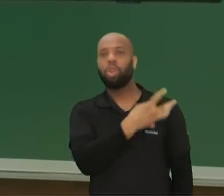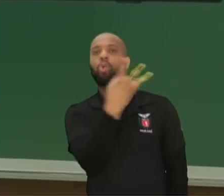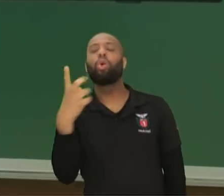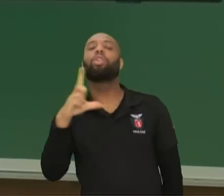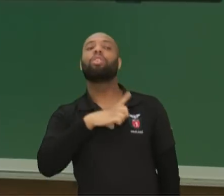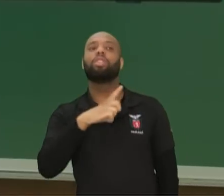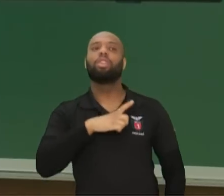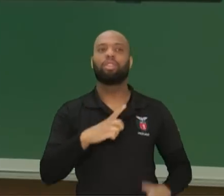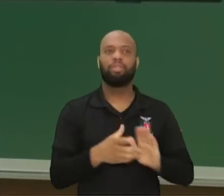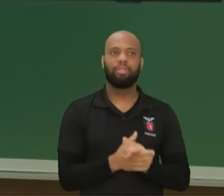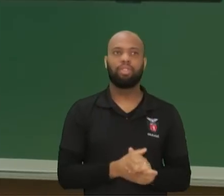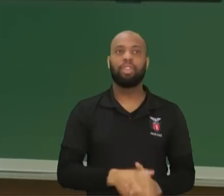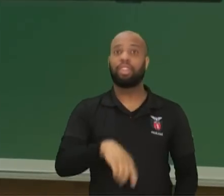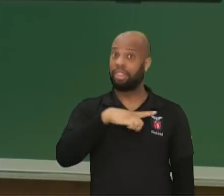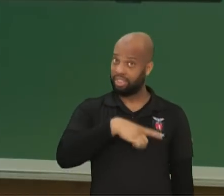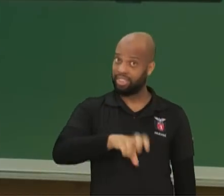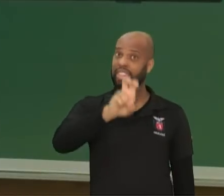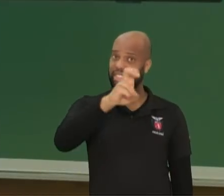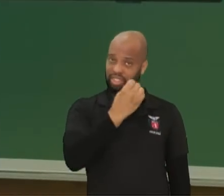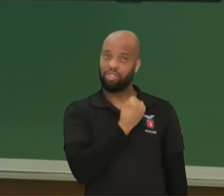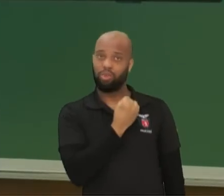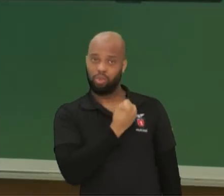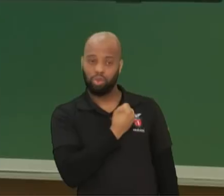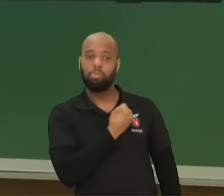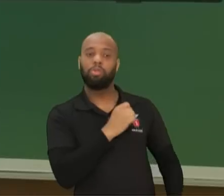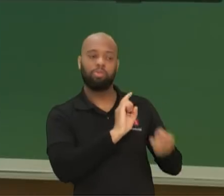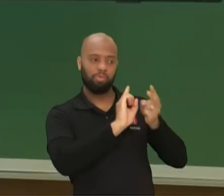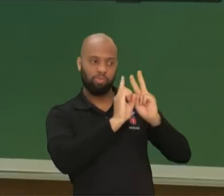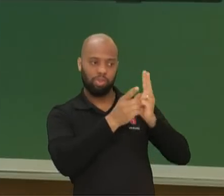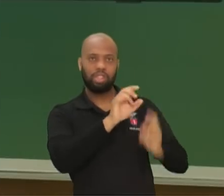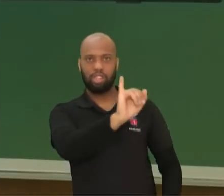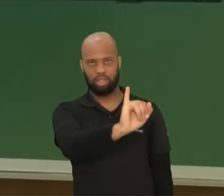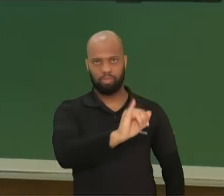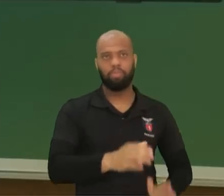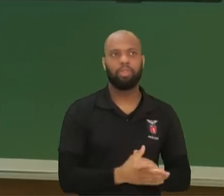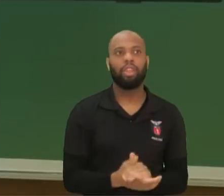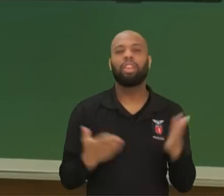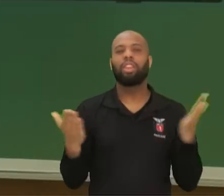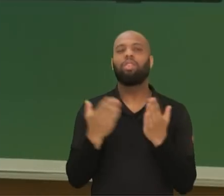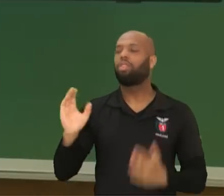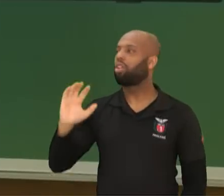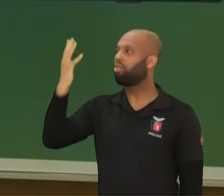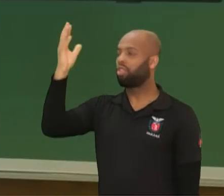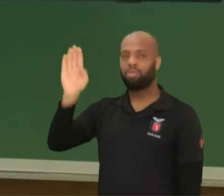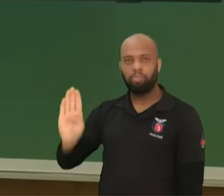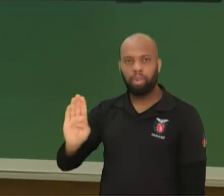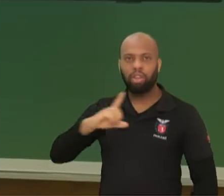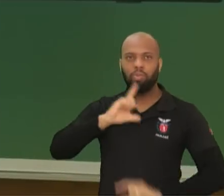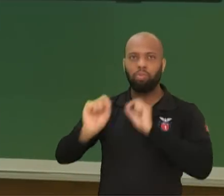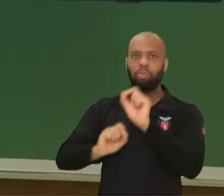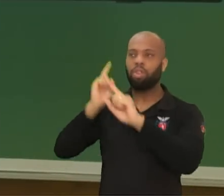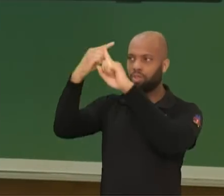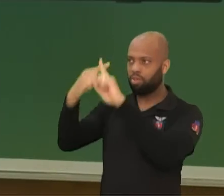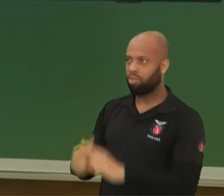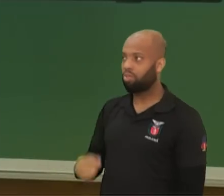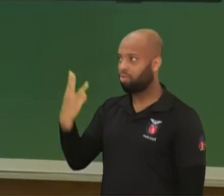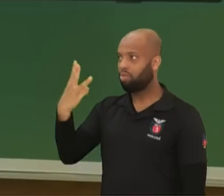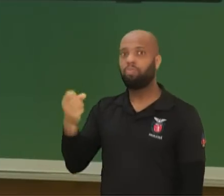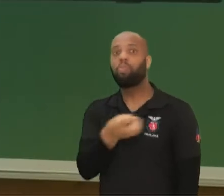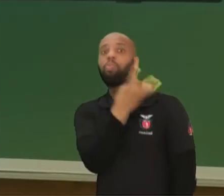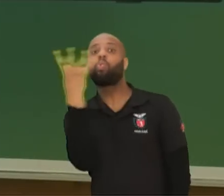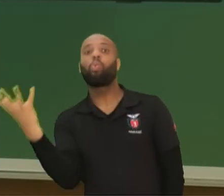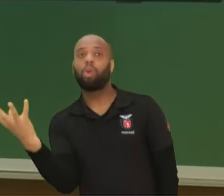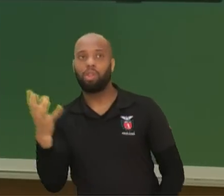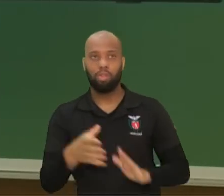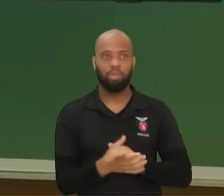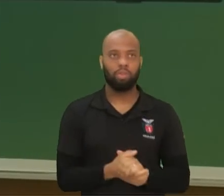que tem? Tenho 5 ímpares, tá bom? E no evento B, eu tenho os múltiplos de 3. Quantos que são os